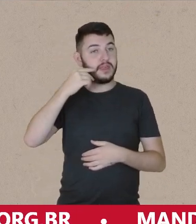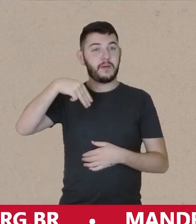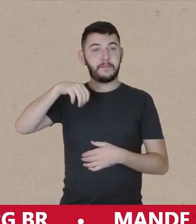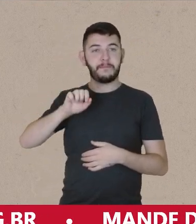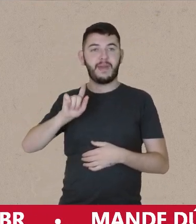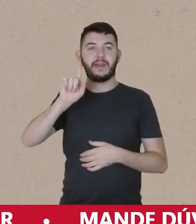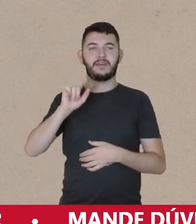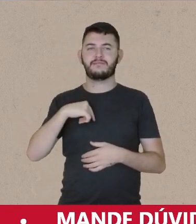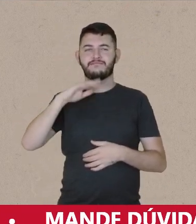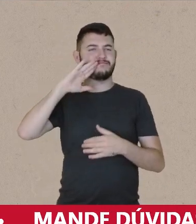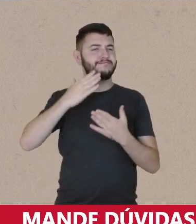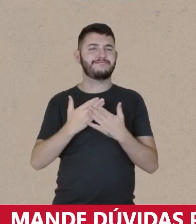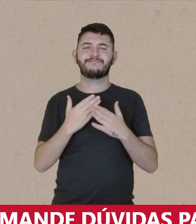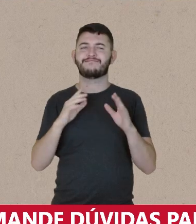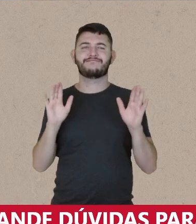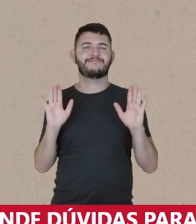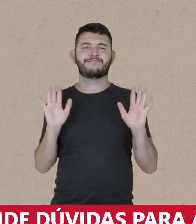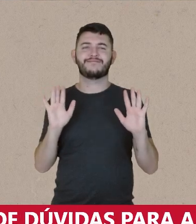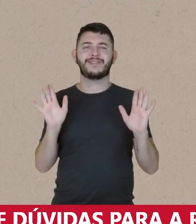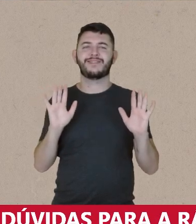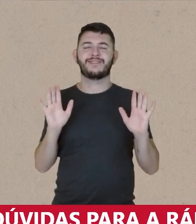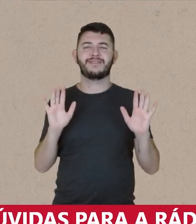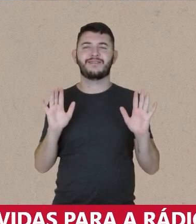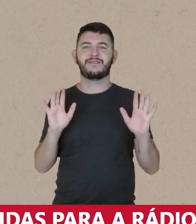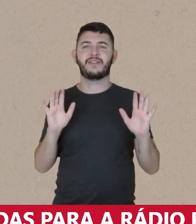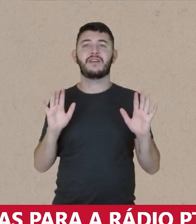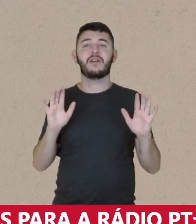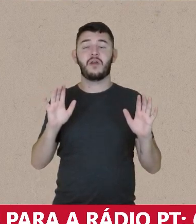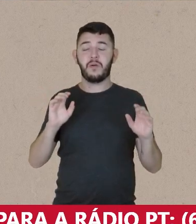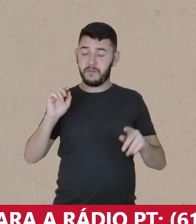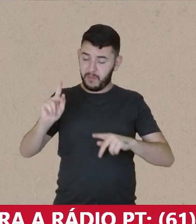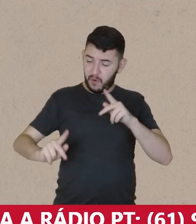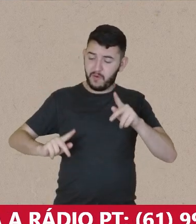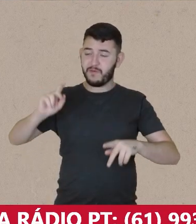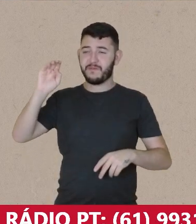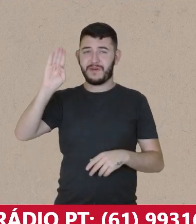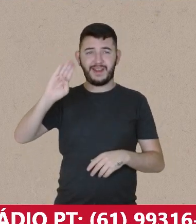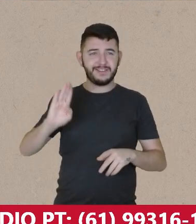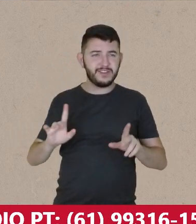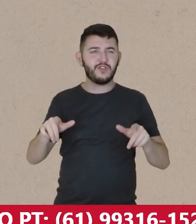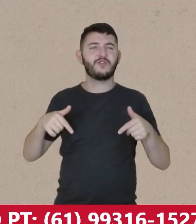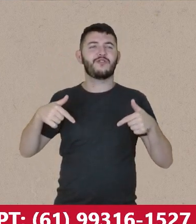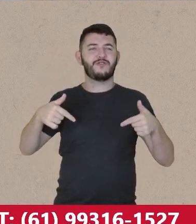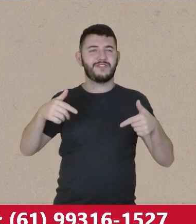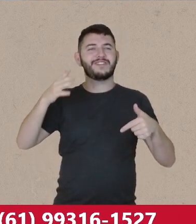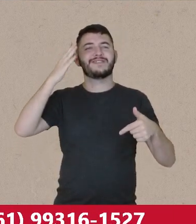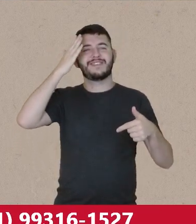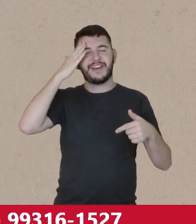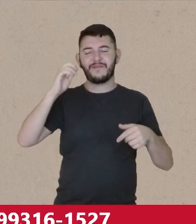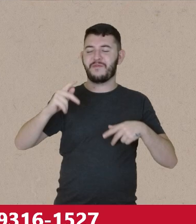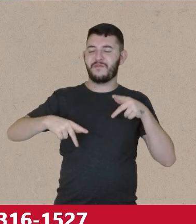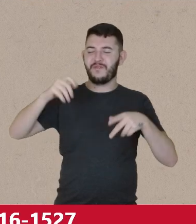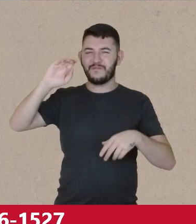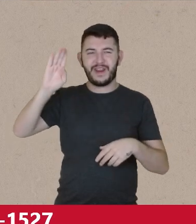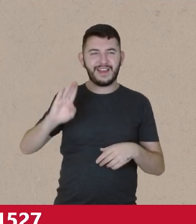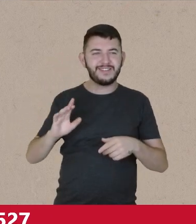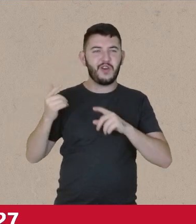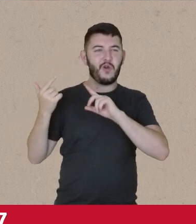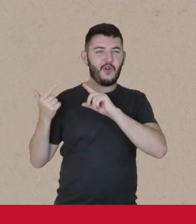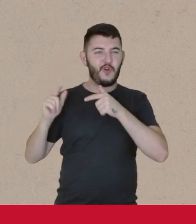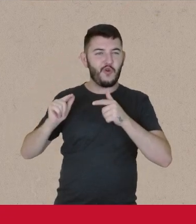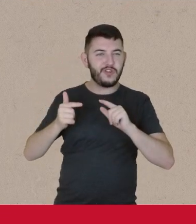não acredite nisso. O povo brasileiro sabe lutar, o povo brasileiro não é conservador. Eu sempre falo isso, até pessoas que já estão